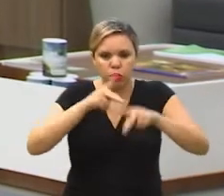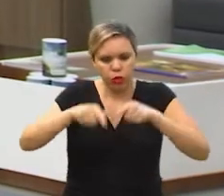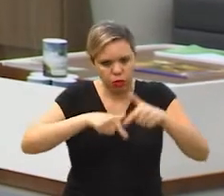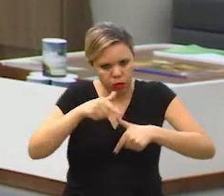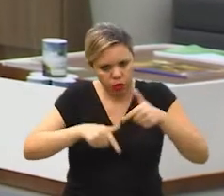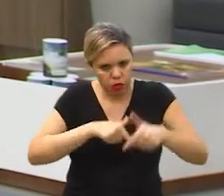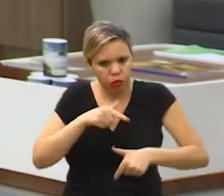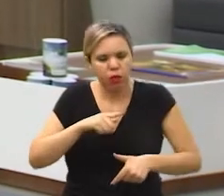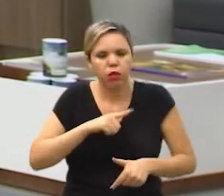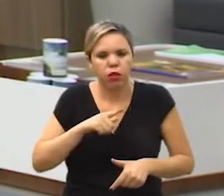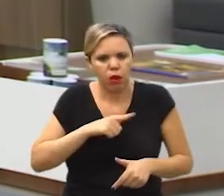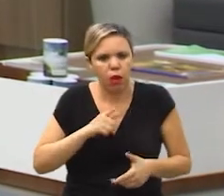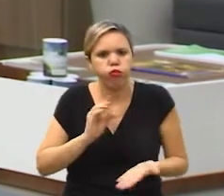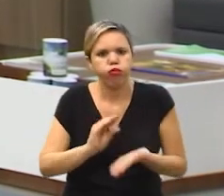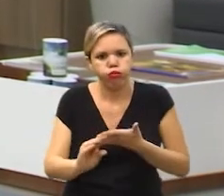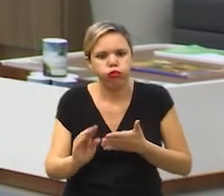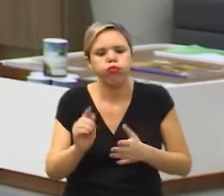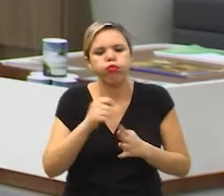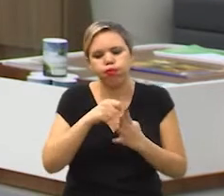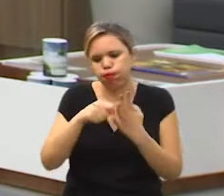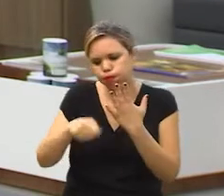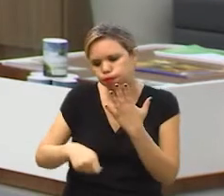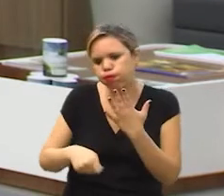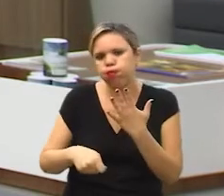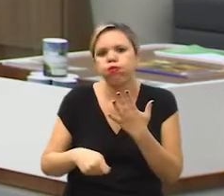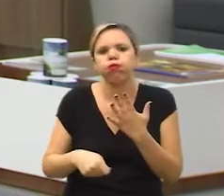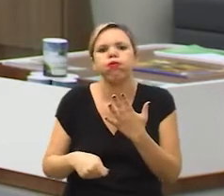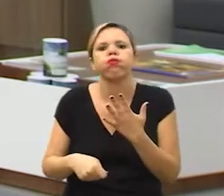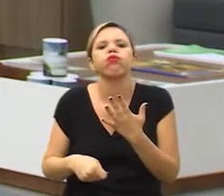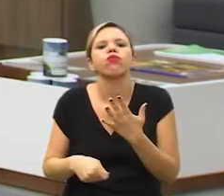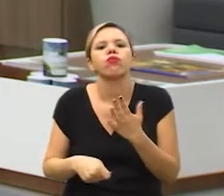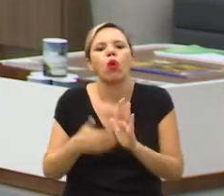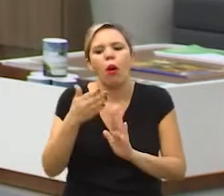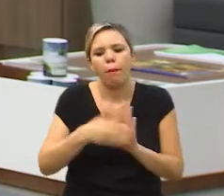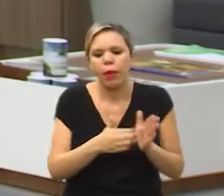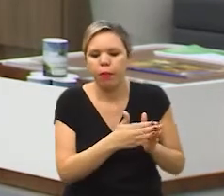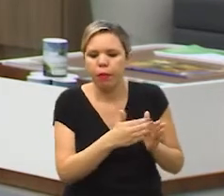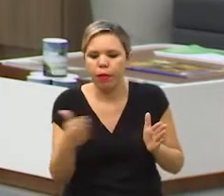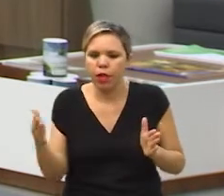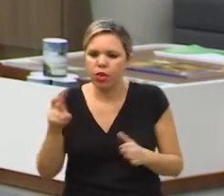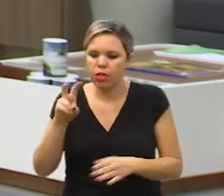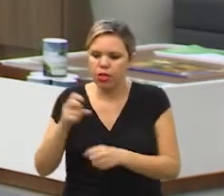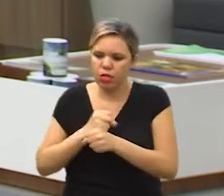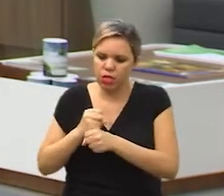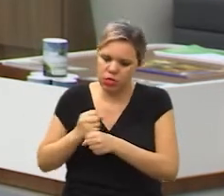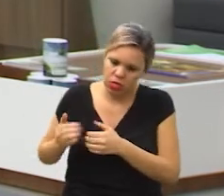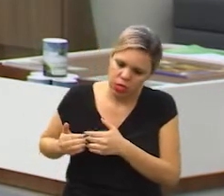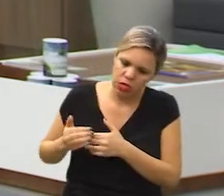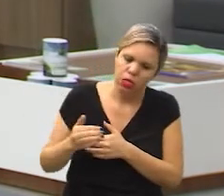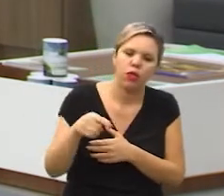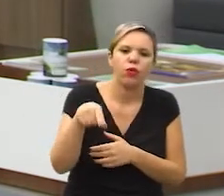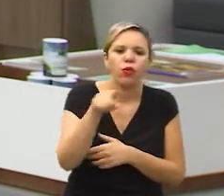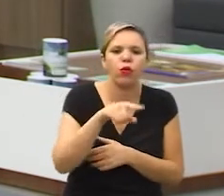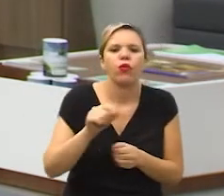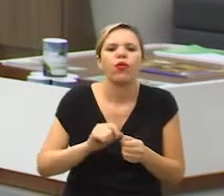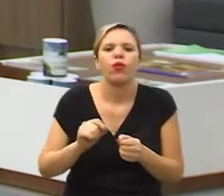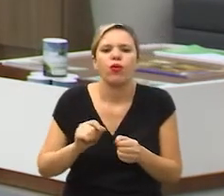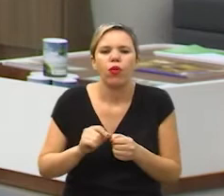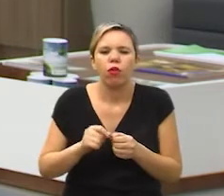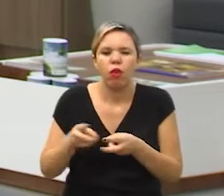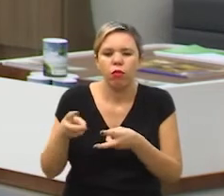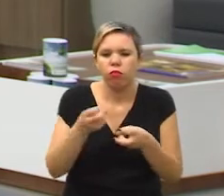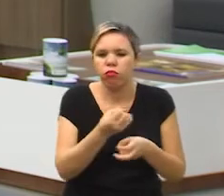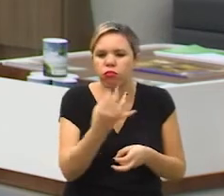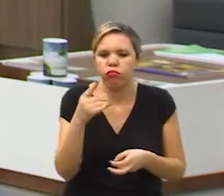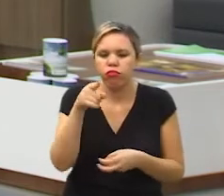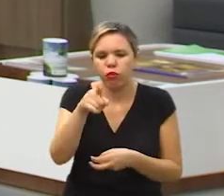sua contribuição mensal. Então, baseado no período dos últimos 5 anos, que se faz a estimativa